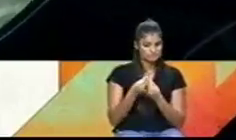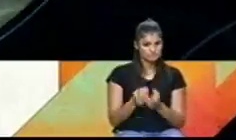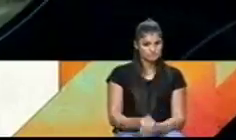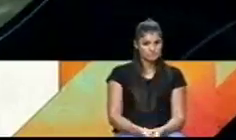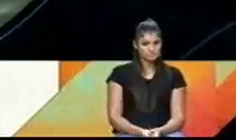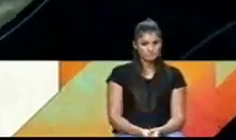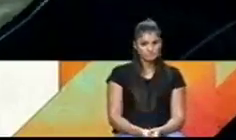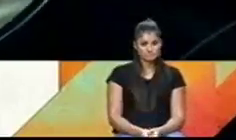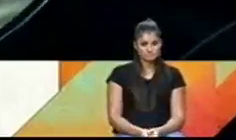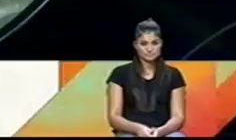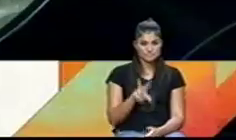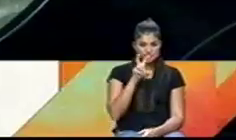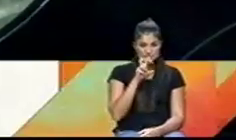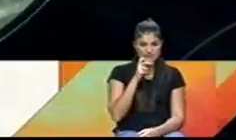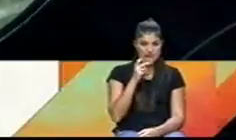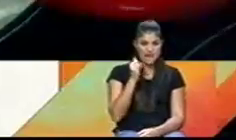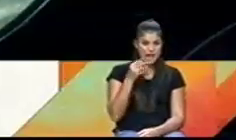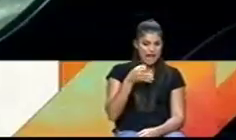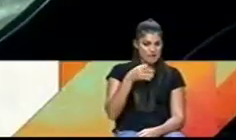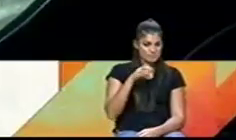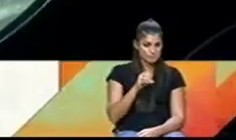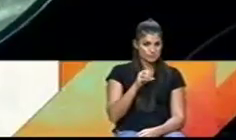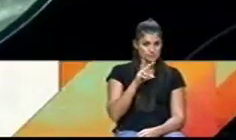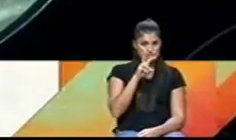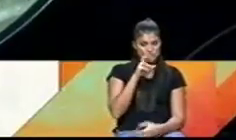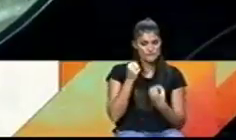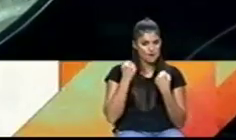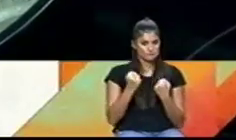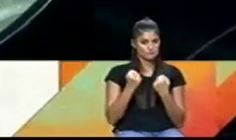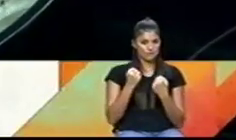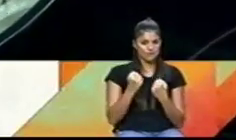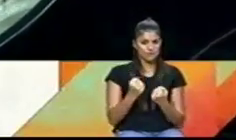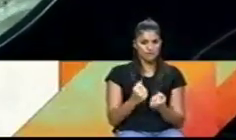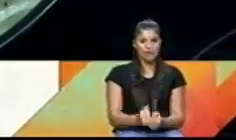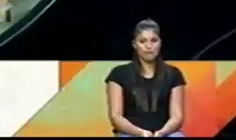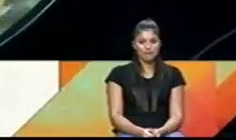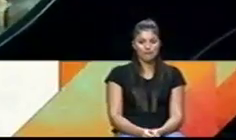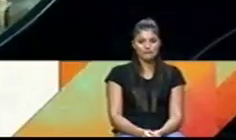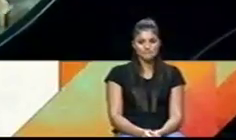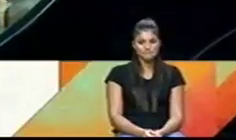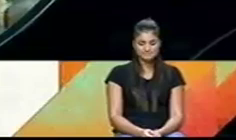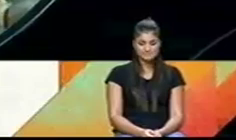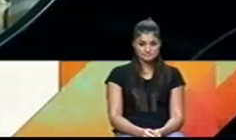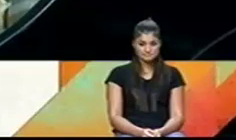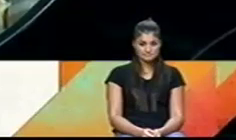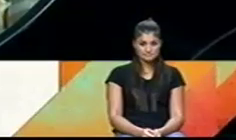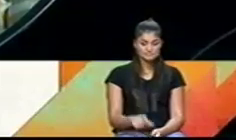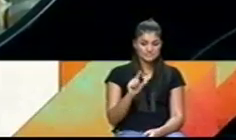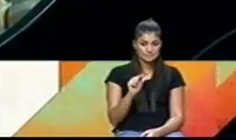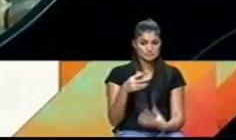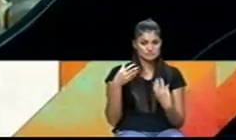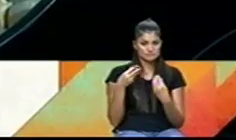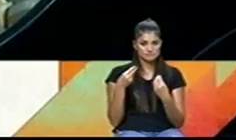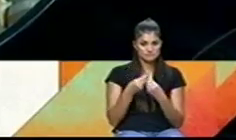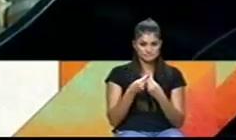cogumelos. Cheira aipo, porque é um aroma mais intenso. Exatamente. Não é? É o dominante aqui. Olha, vamos juntar também